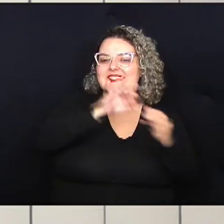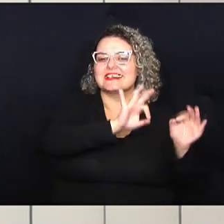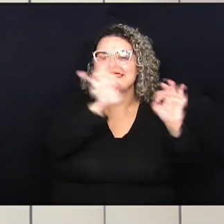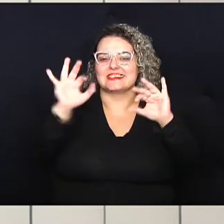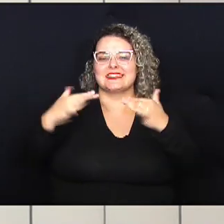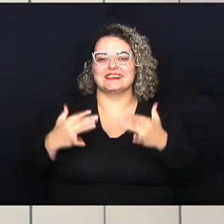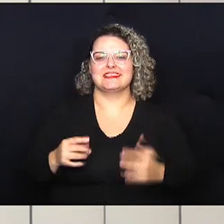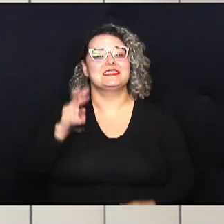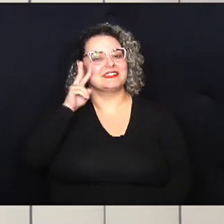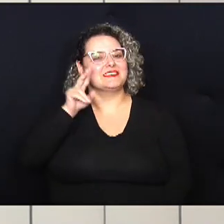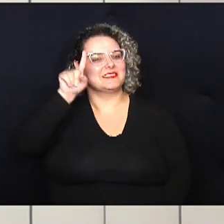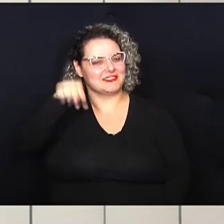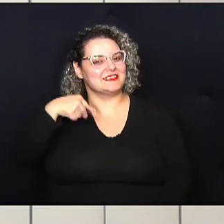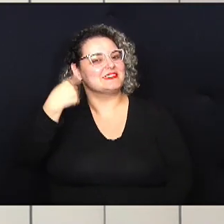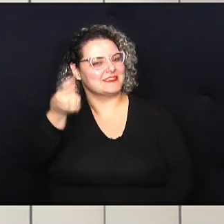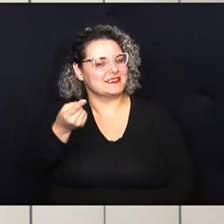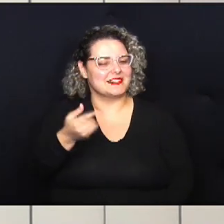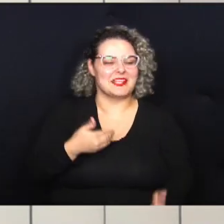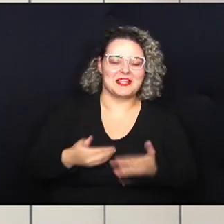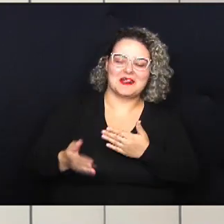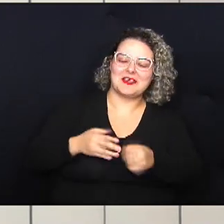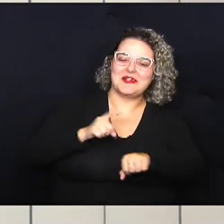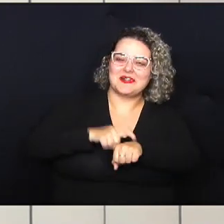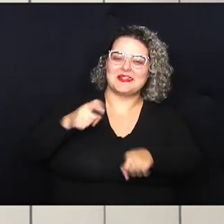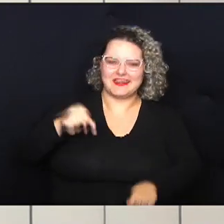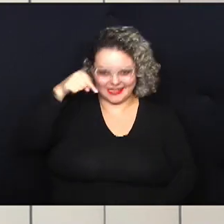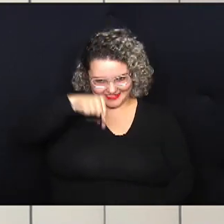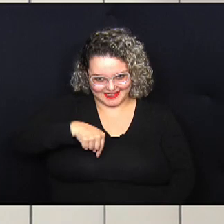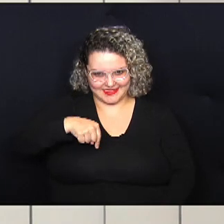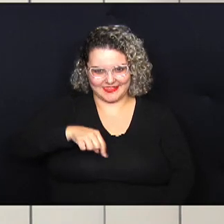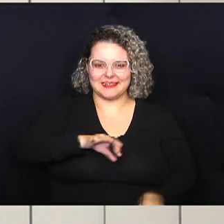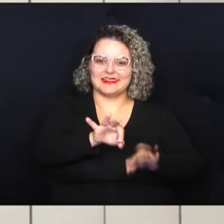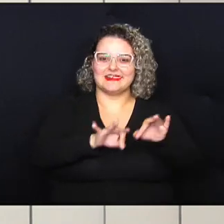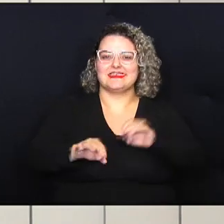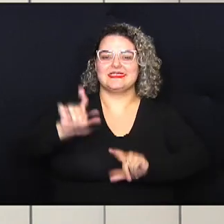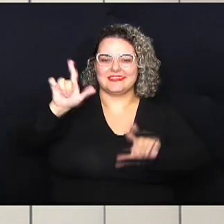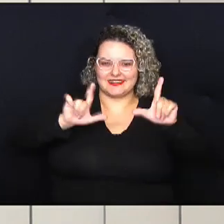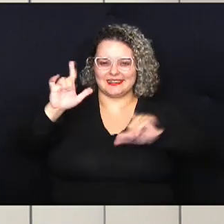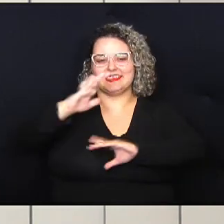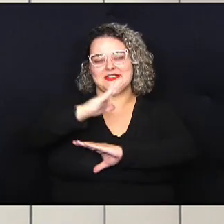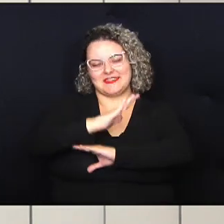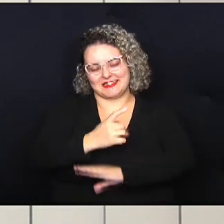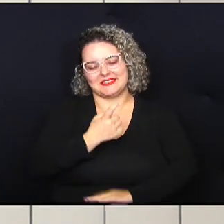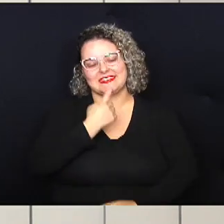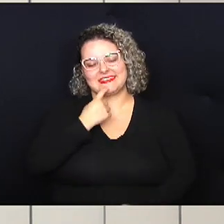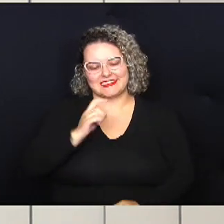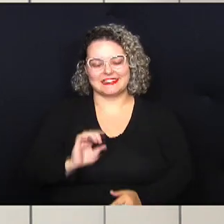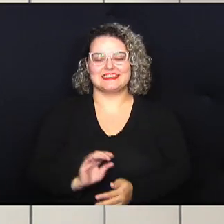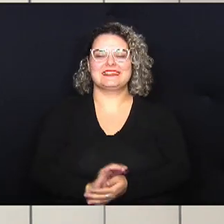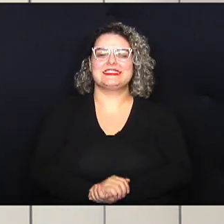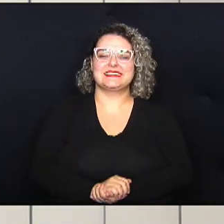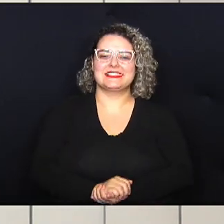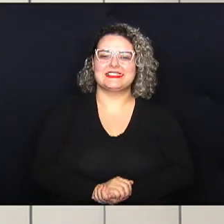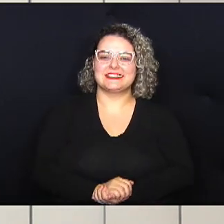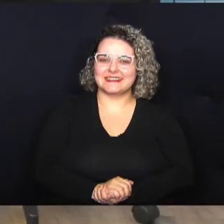e a gente se vê a qualquer momento aqui na programação da TV Câmara Campinas.